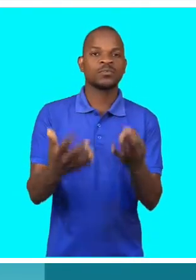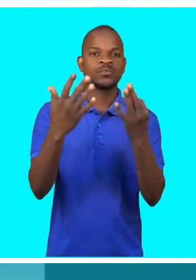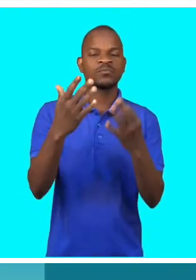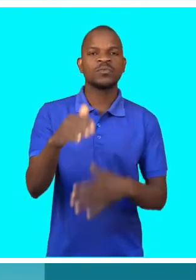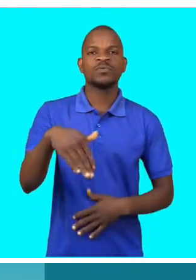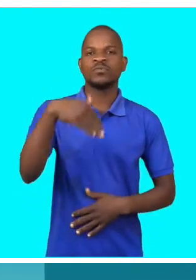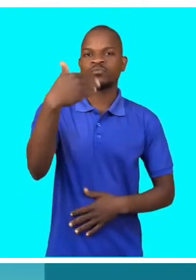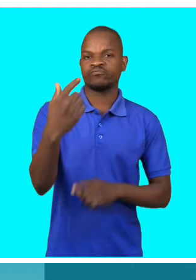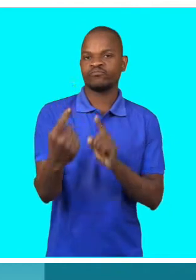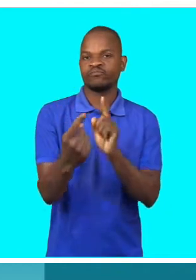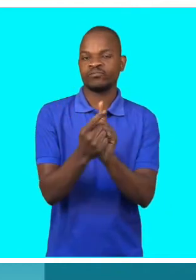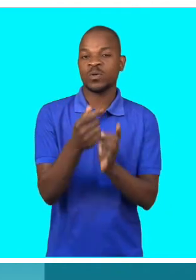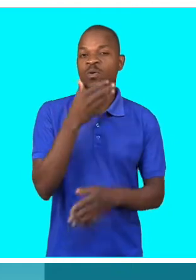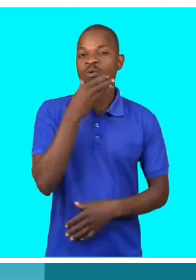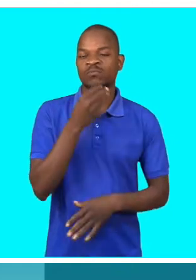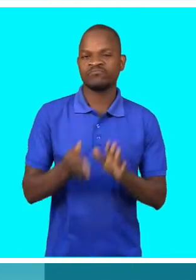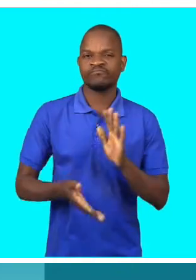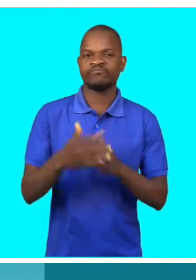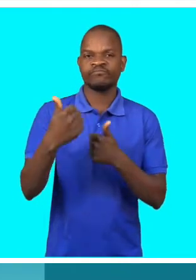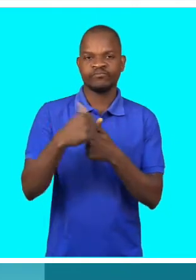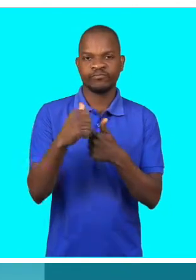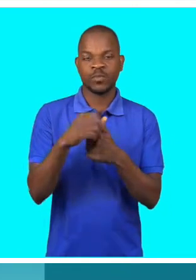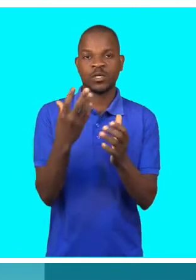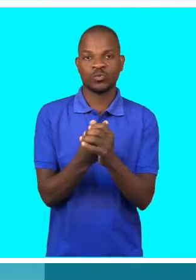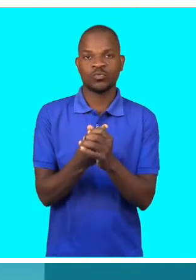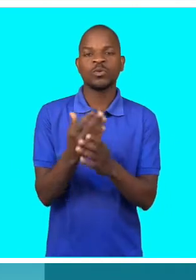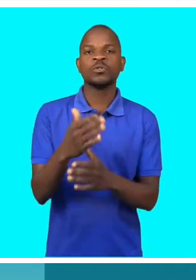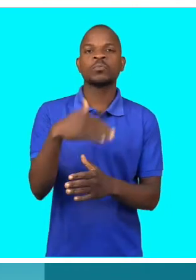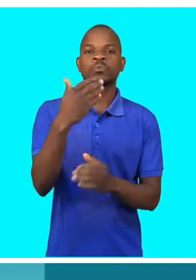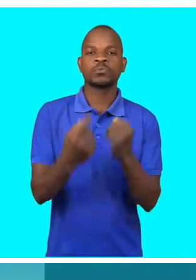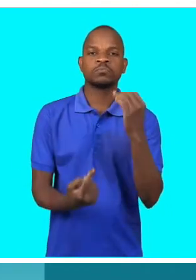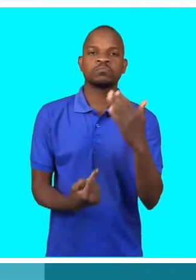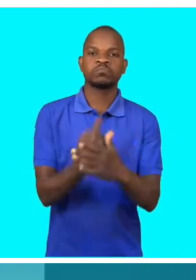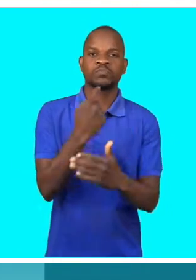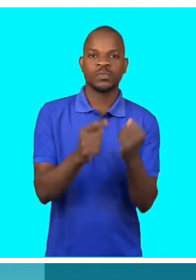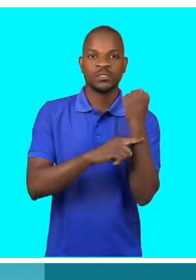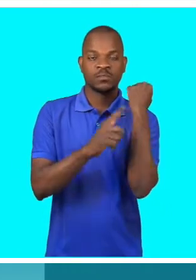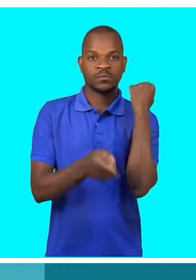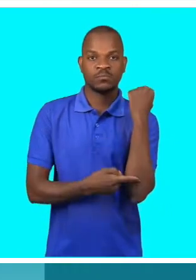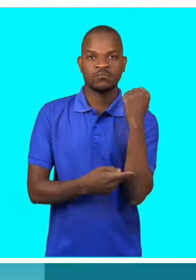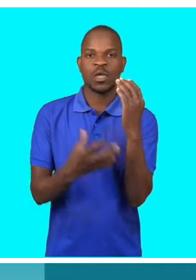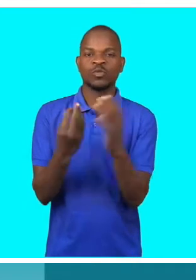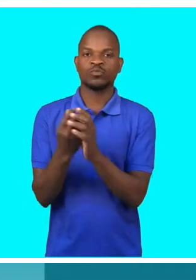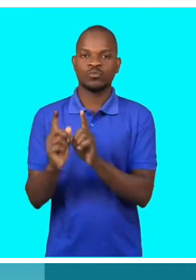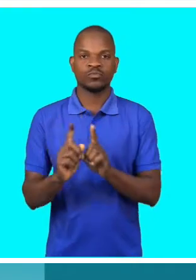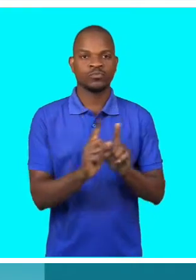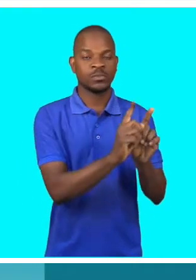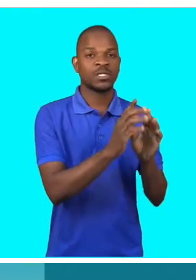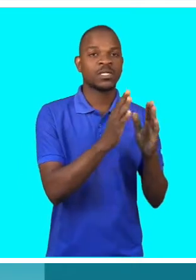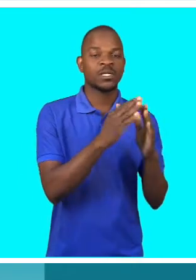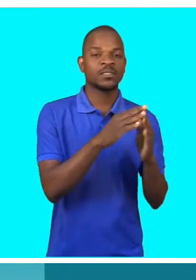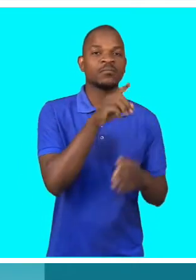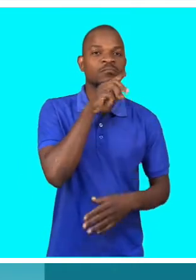Eu tenho 17 anos de idade. Eu estava a estudar na 8ª classe e depois eu apanhei com um moço, estava a namorar comigo